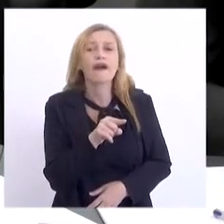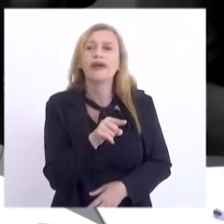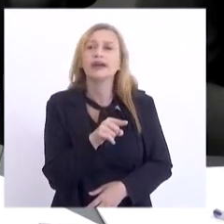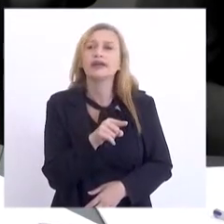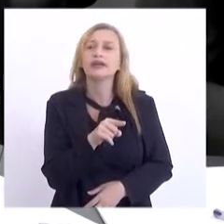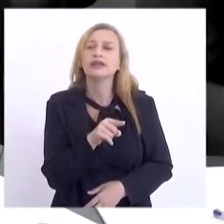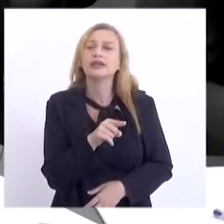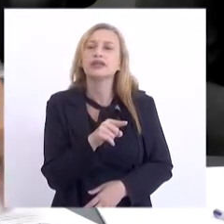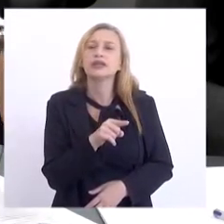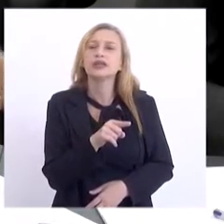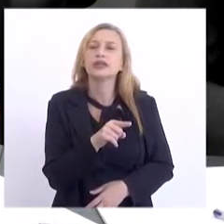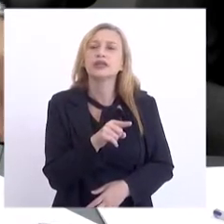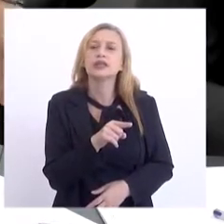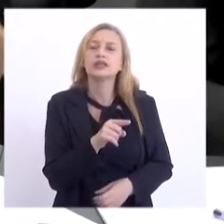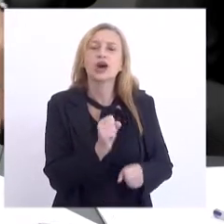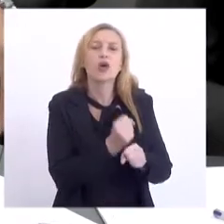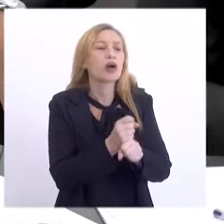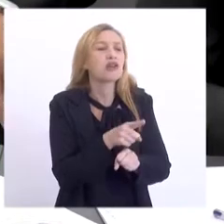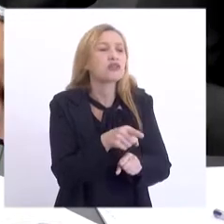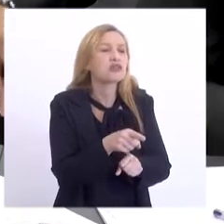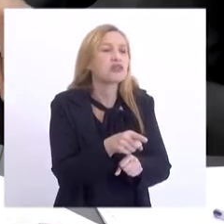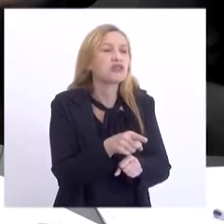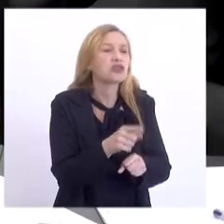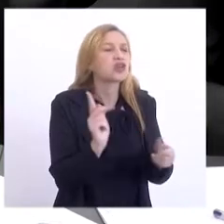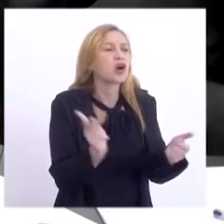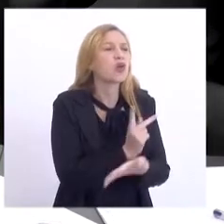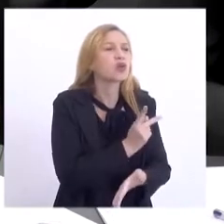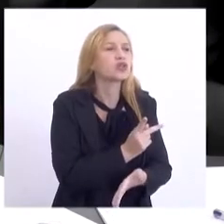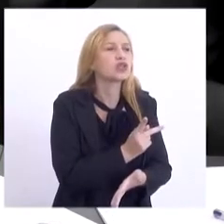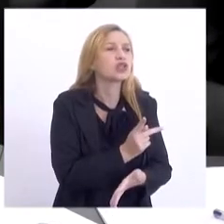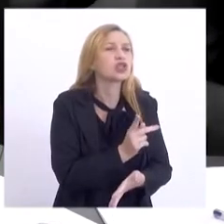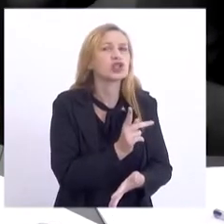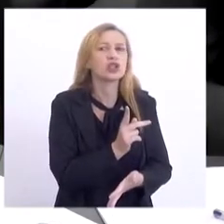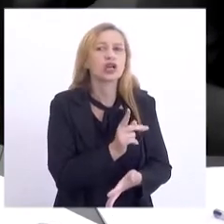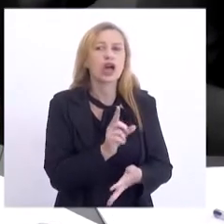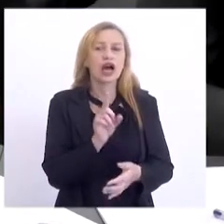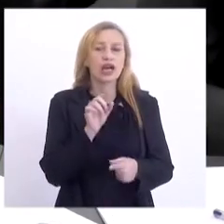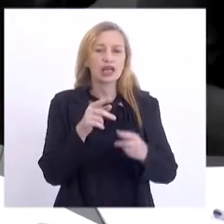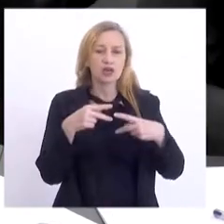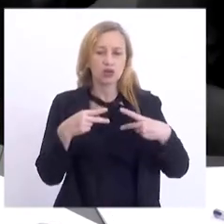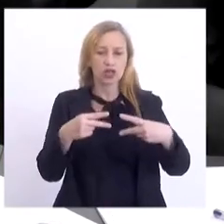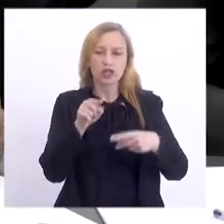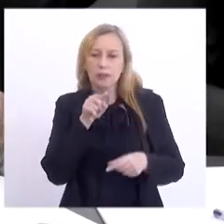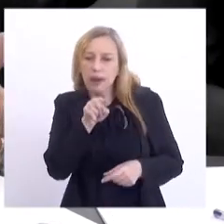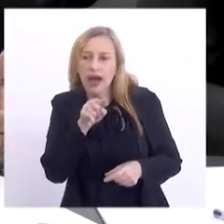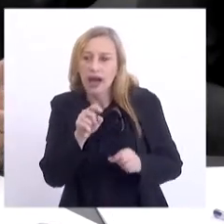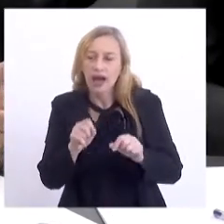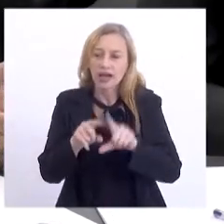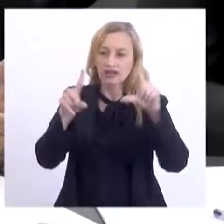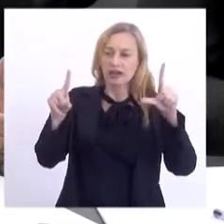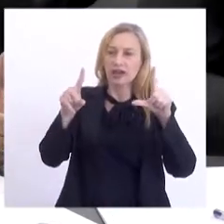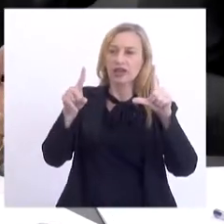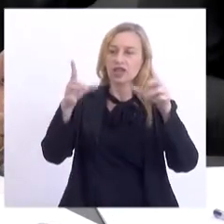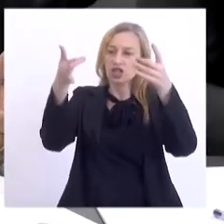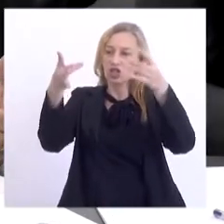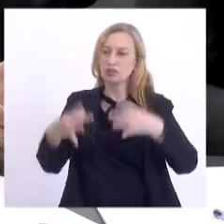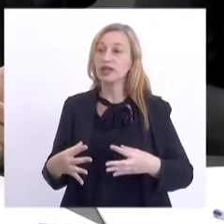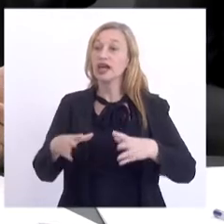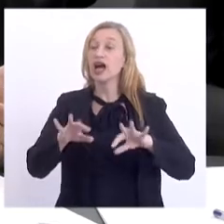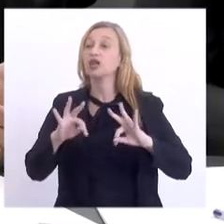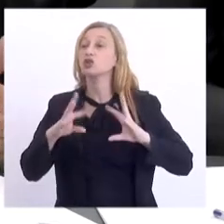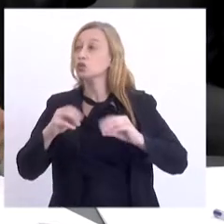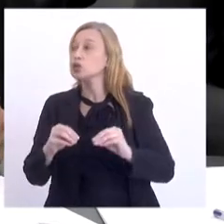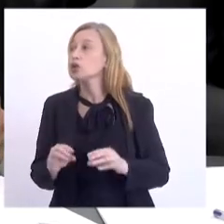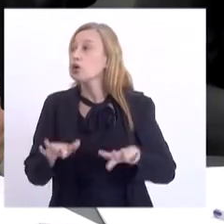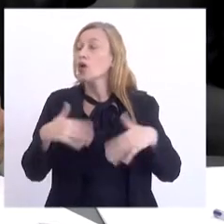evento que tá aqui que tem que acontecer é só colocar um link que ele vai aparecer Qual é a dificuldade que